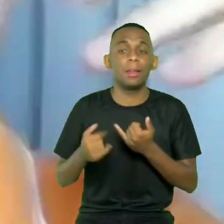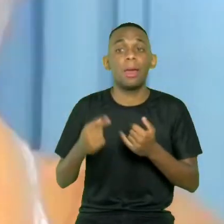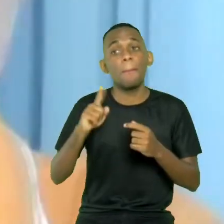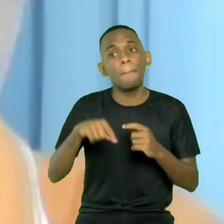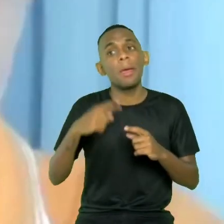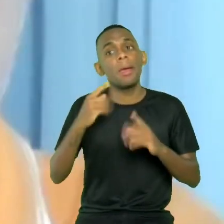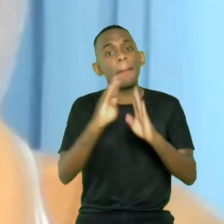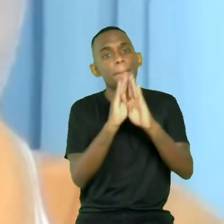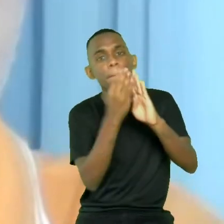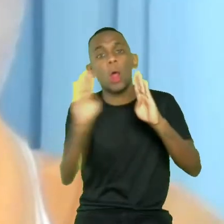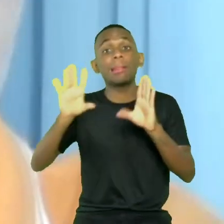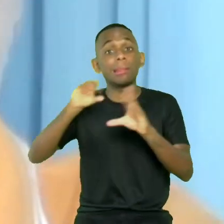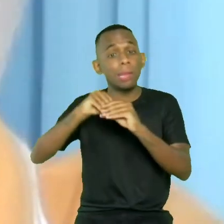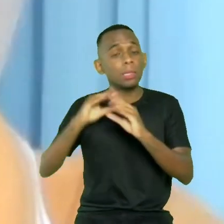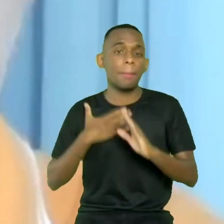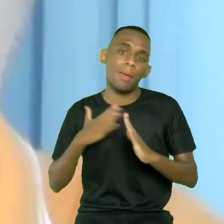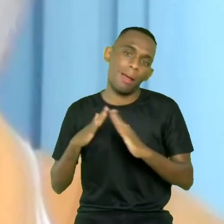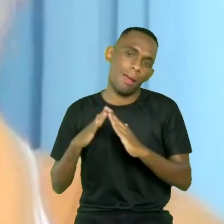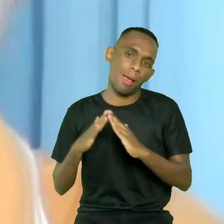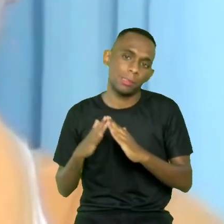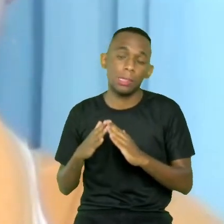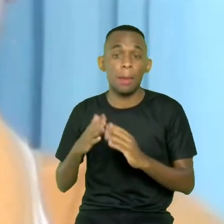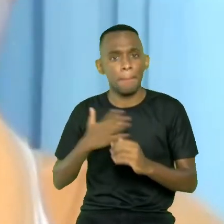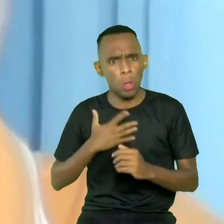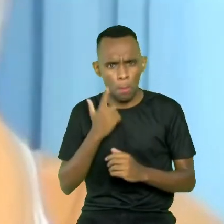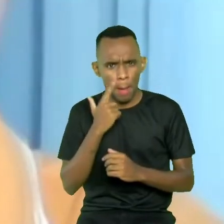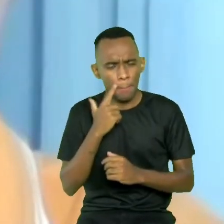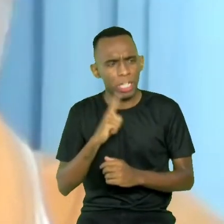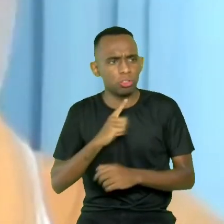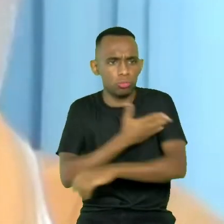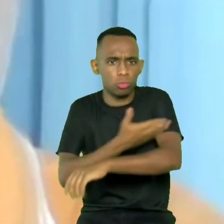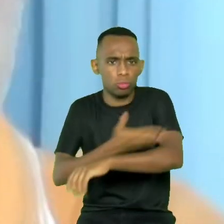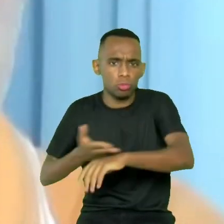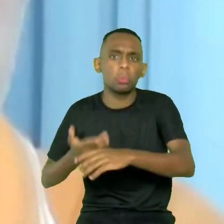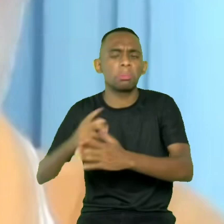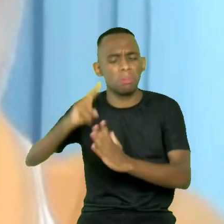casa. Meu pai tinha o hábito da leitura,